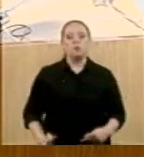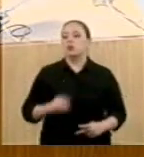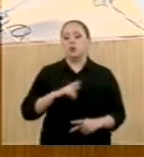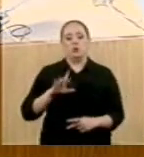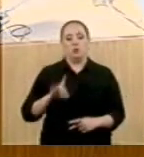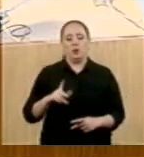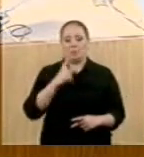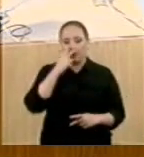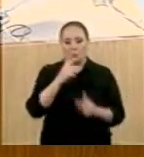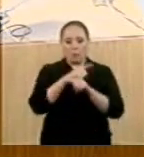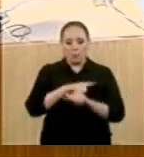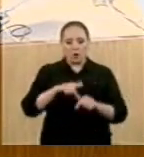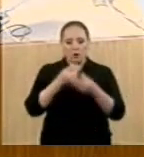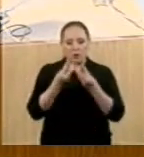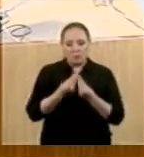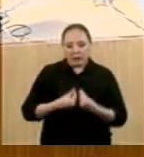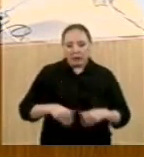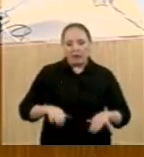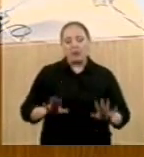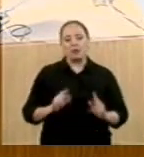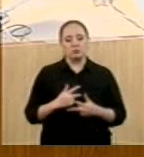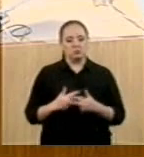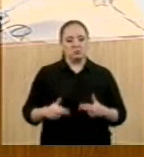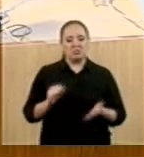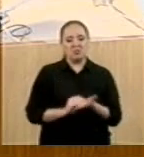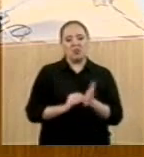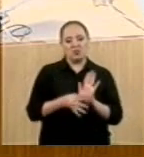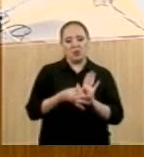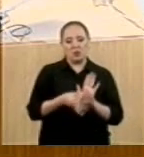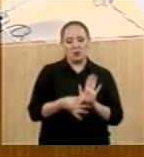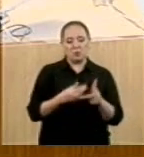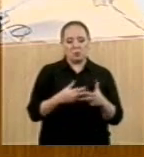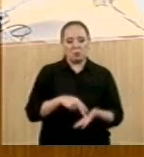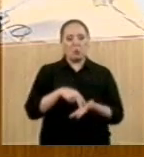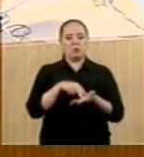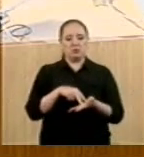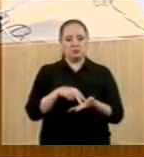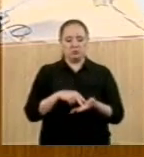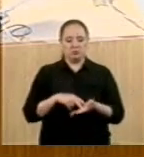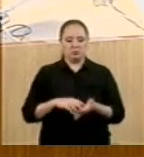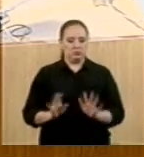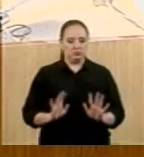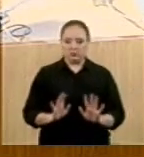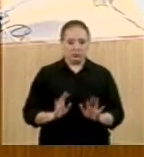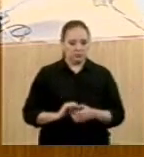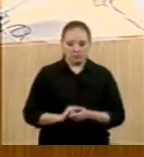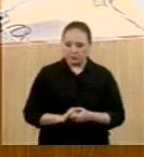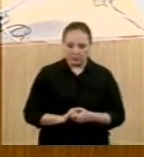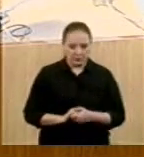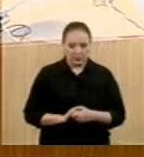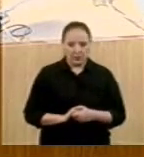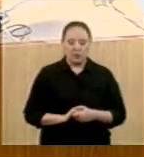uma vagueza abarcadora de argumentos e posições de todo e qualquer sentido.